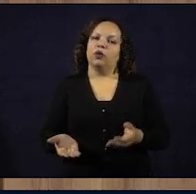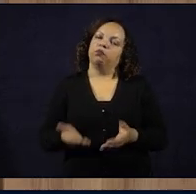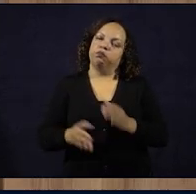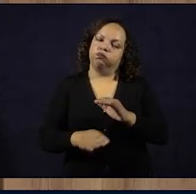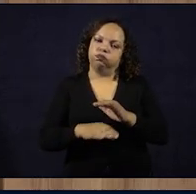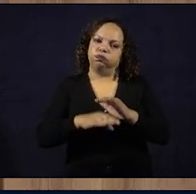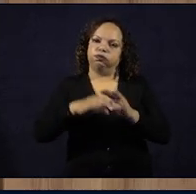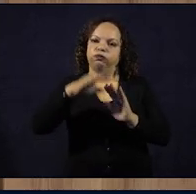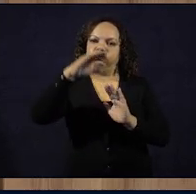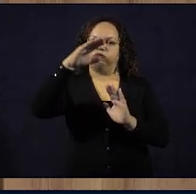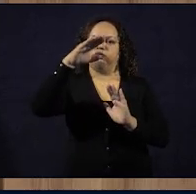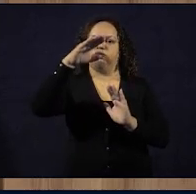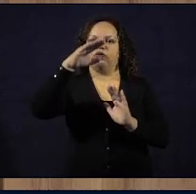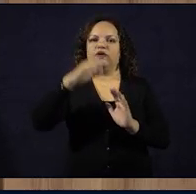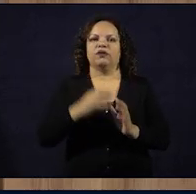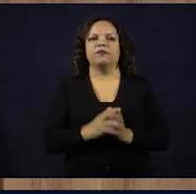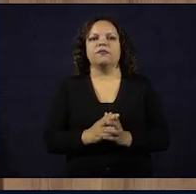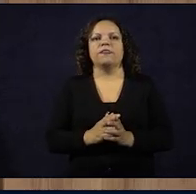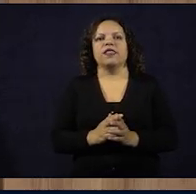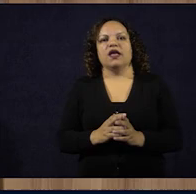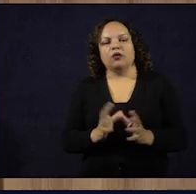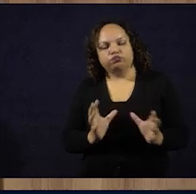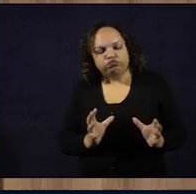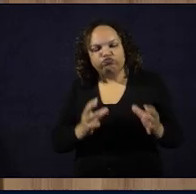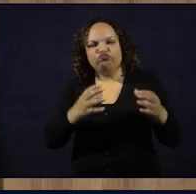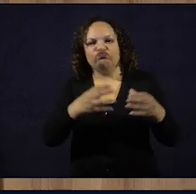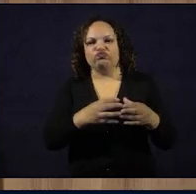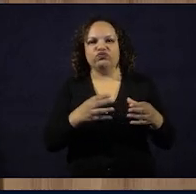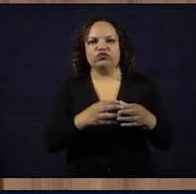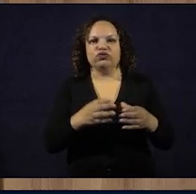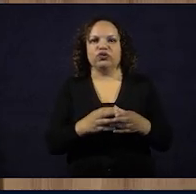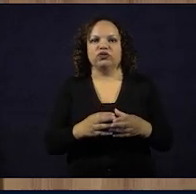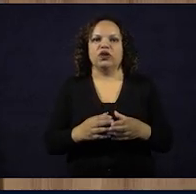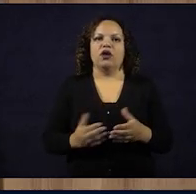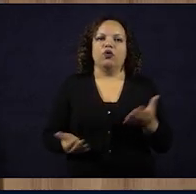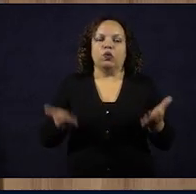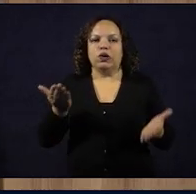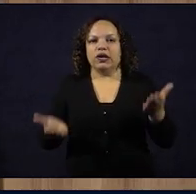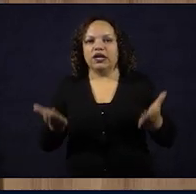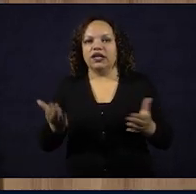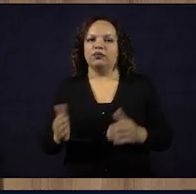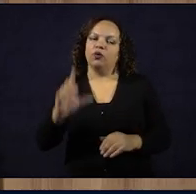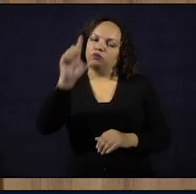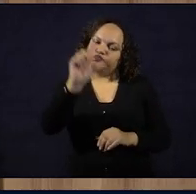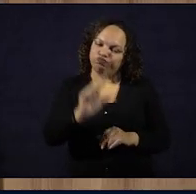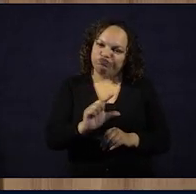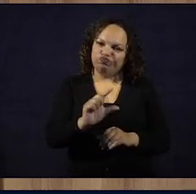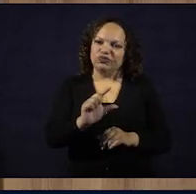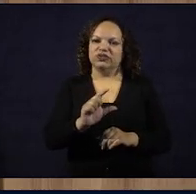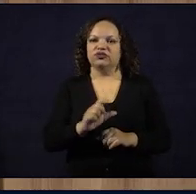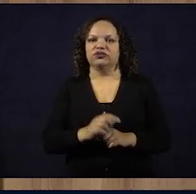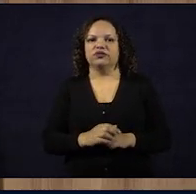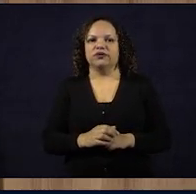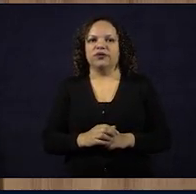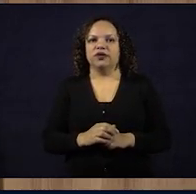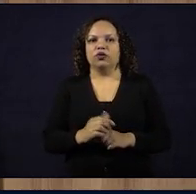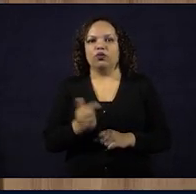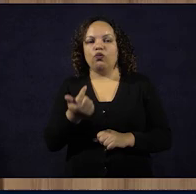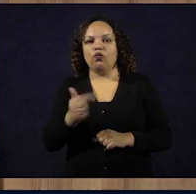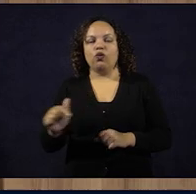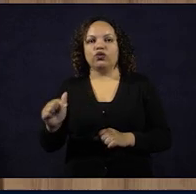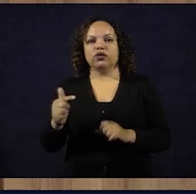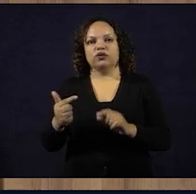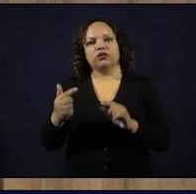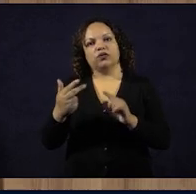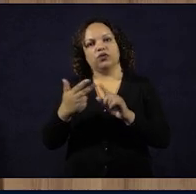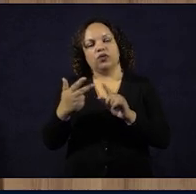mais altos mais na nossa avaliação né uma coisa uma questão conjunto oral é o equilíbrio de fato é mais baixo a taxa de Equilíbrio e o outro ponto é